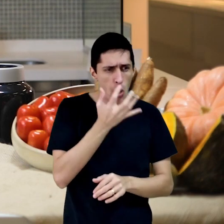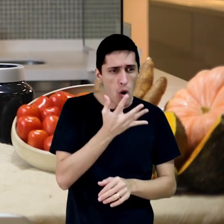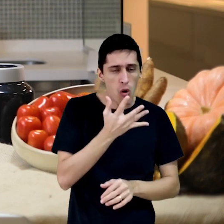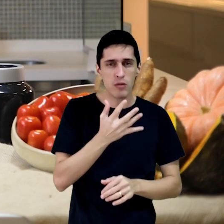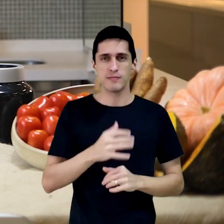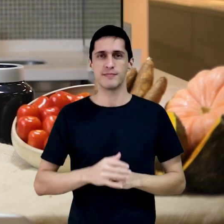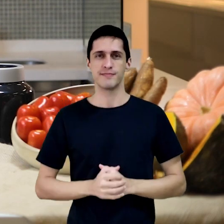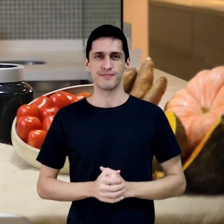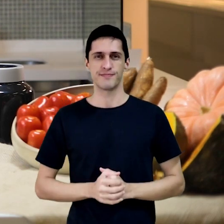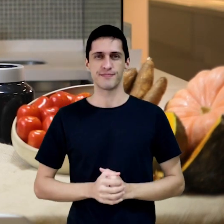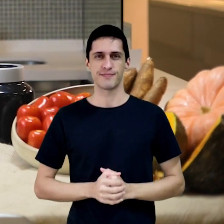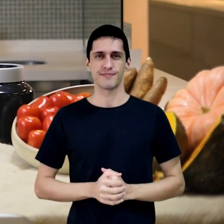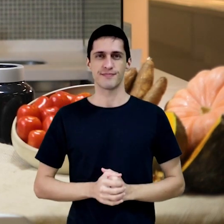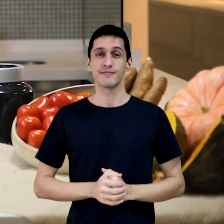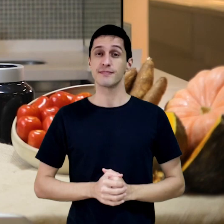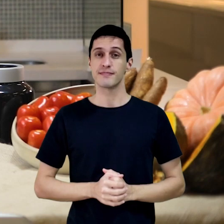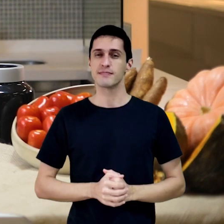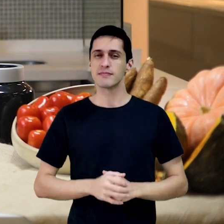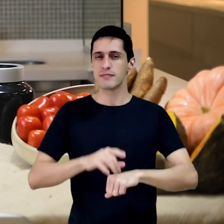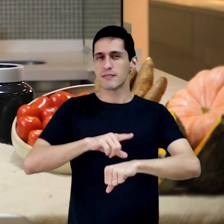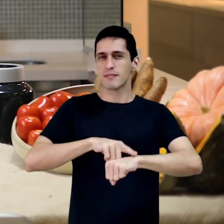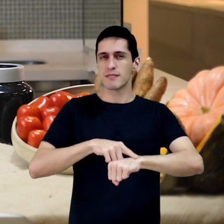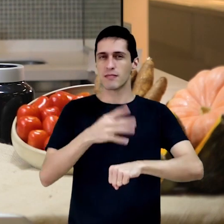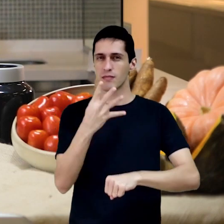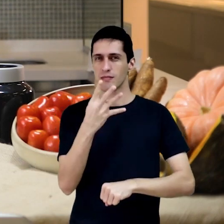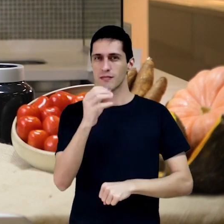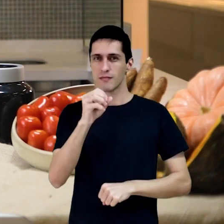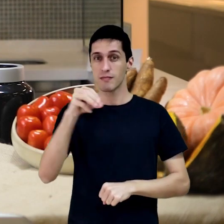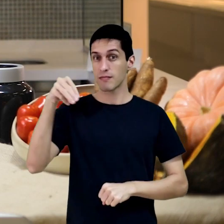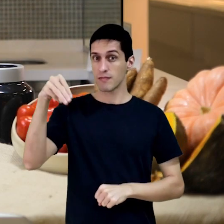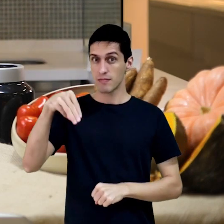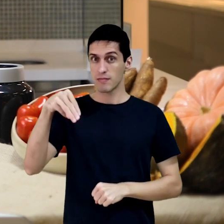Então aqui, ó. 40 minutos de forno.